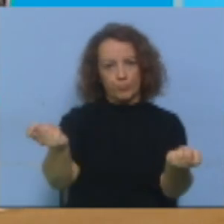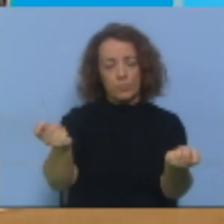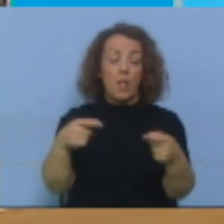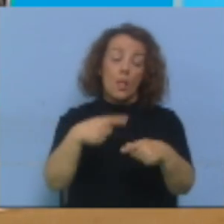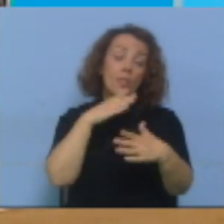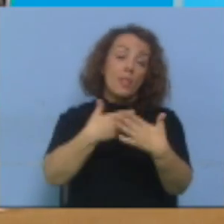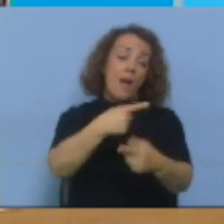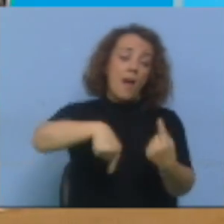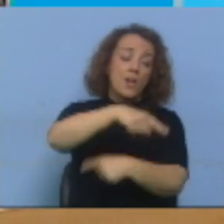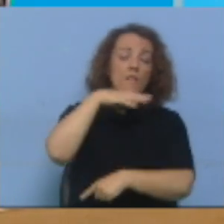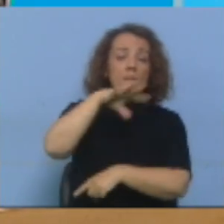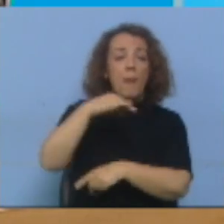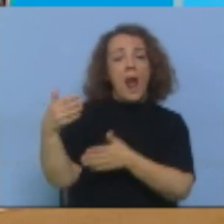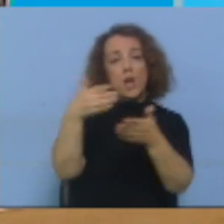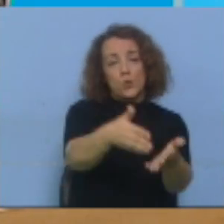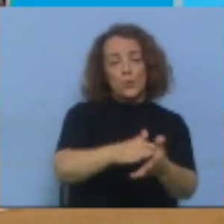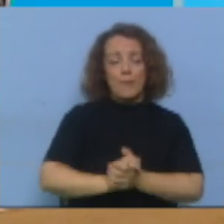as famílias a viver estes momentos.